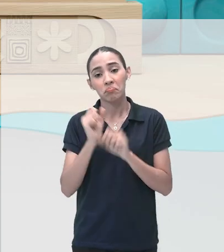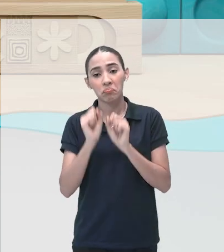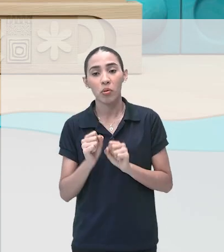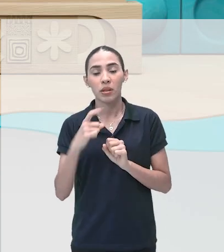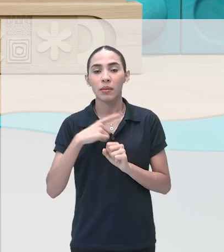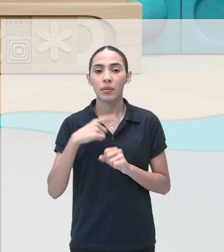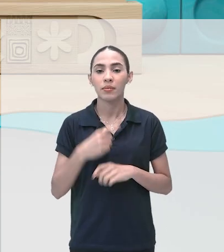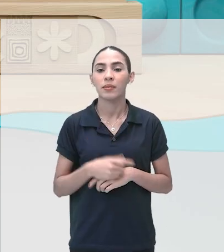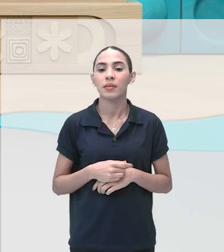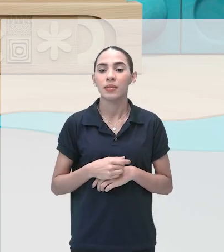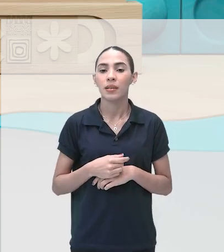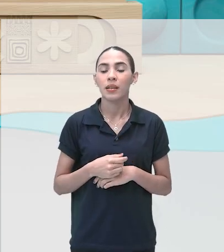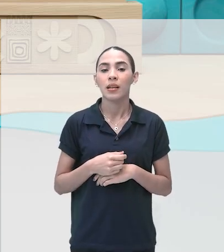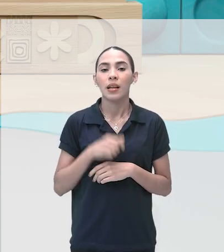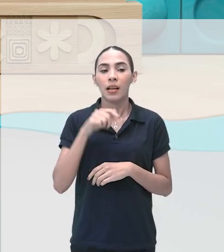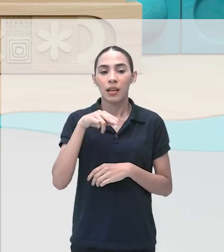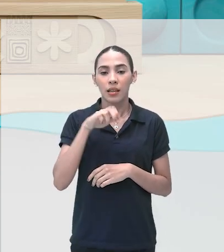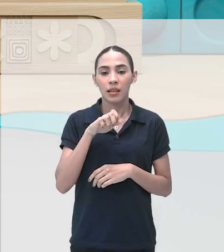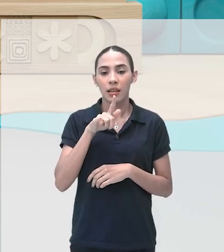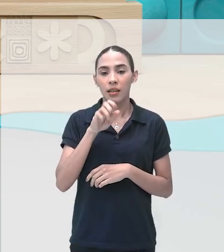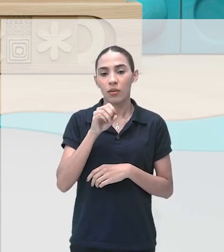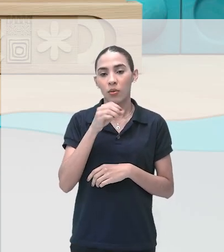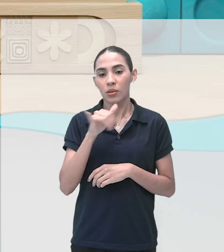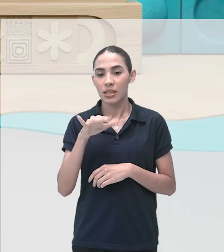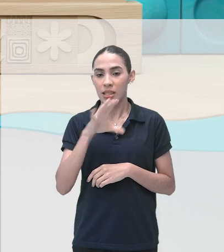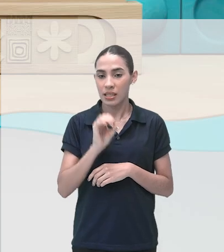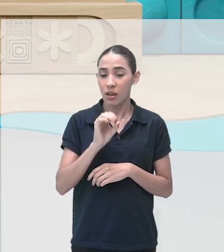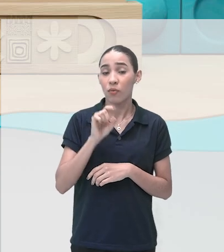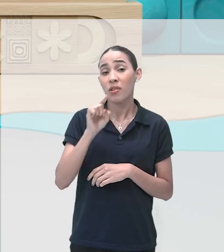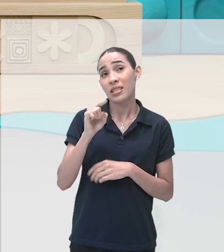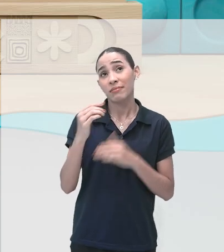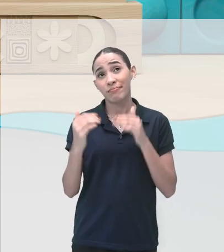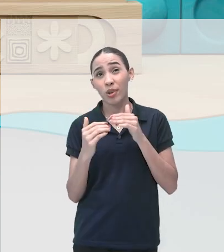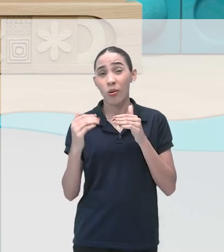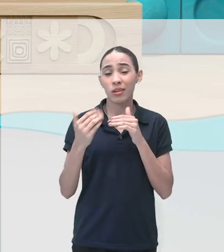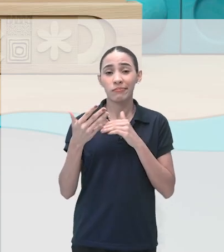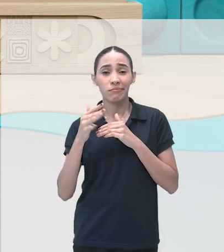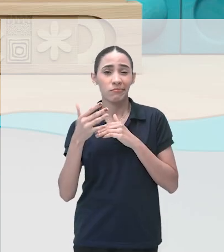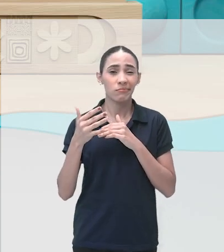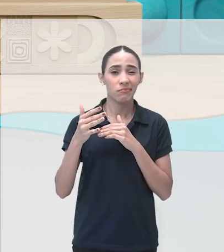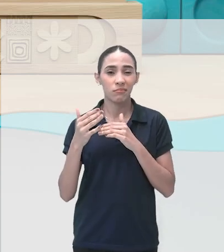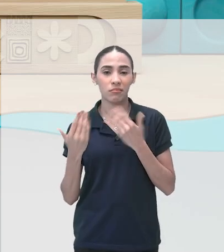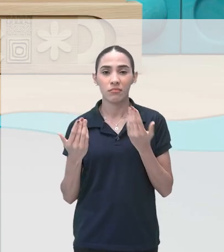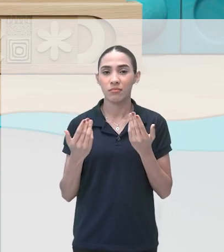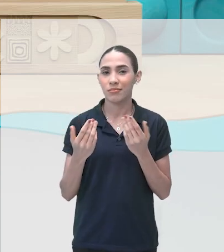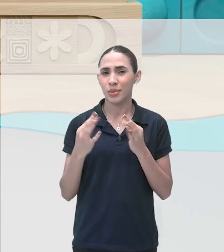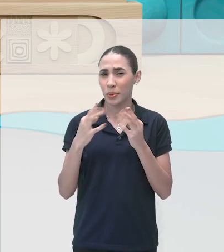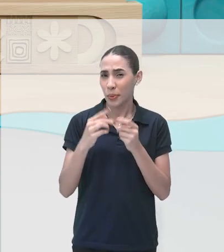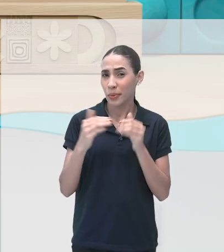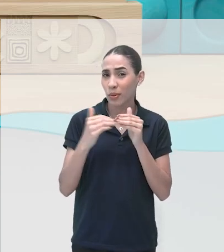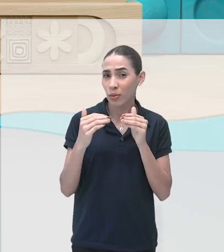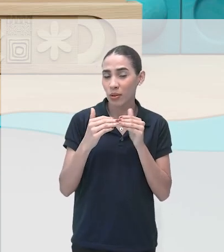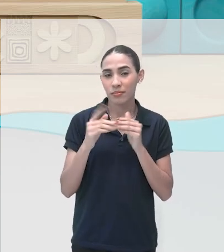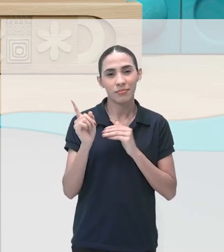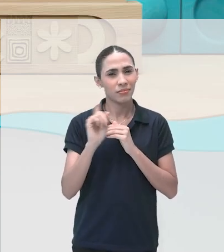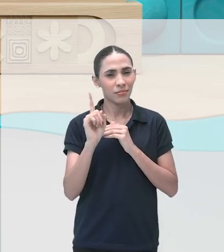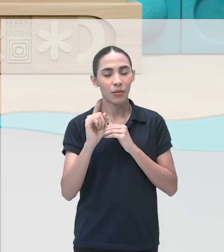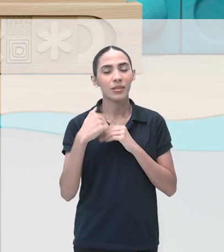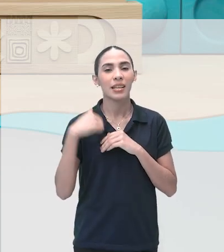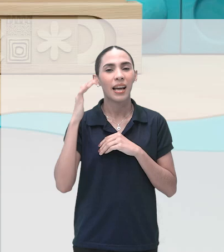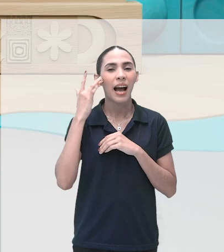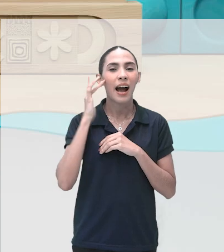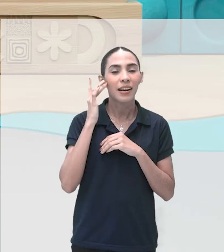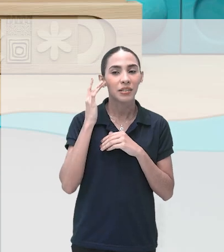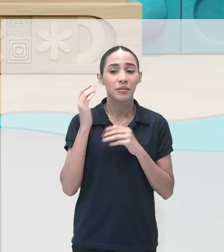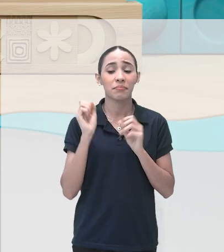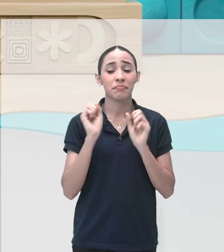o movimento argumentativo de negociação, quando você concorda parcialmente, não concorda com tudo. Você acha que